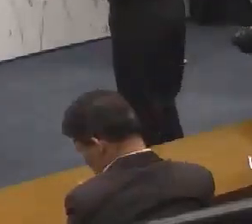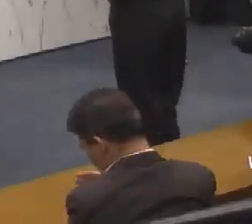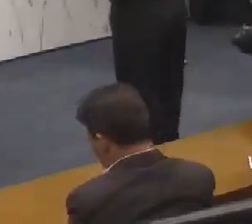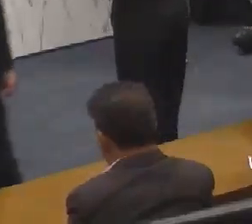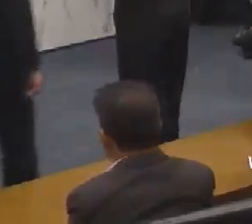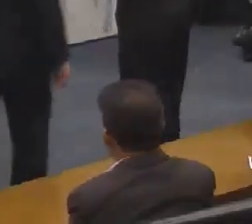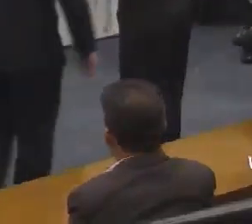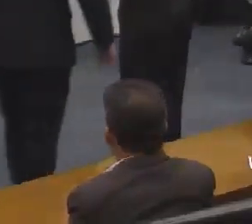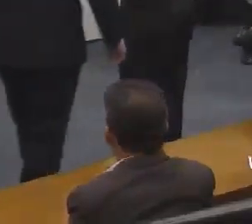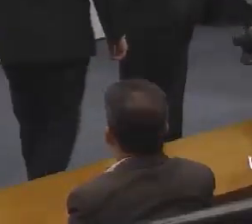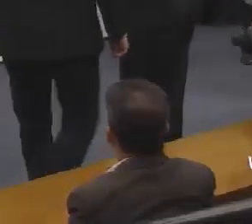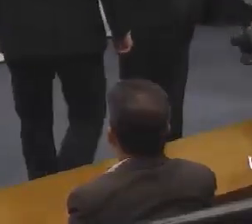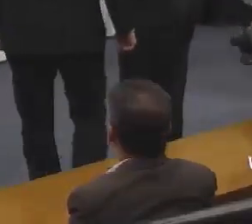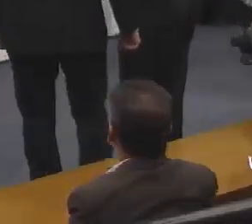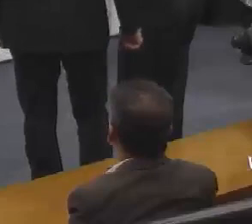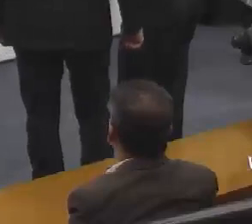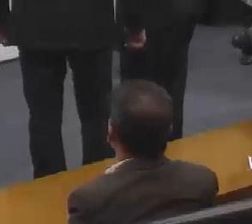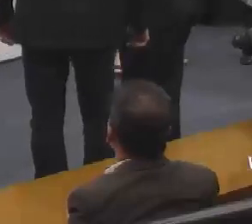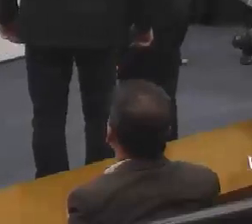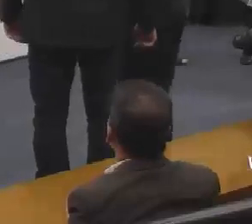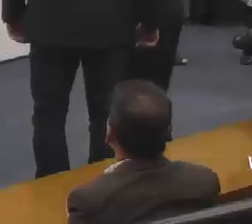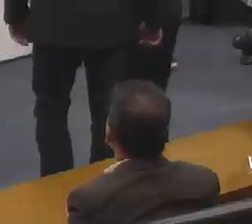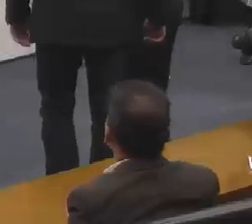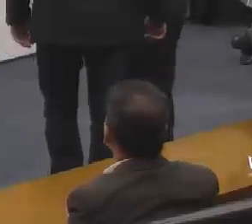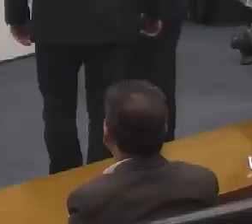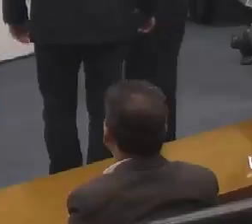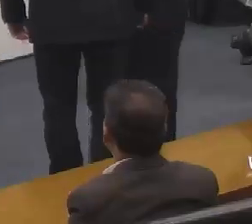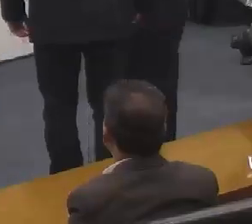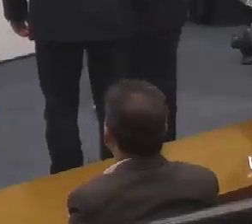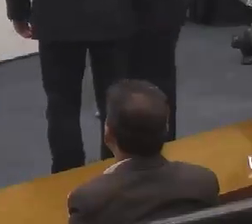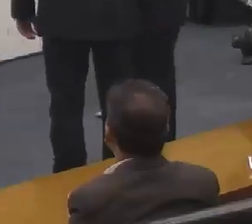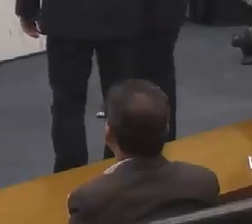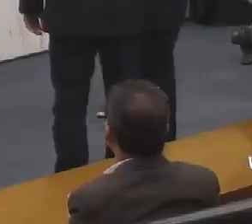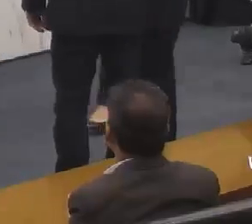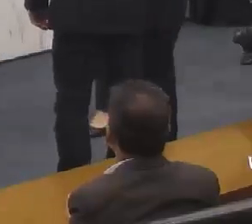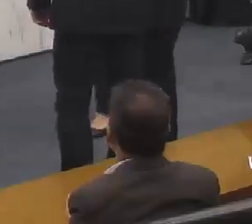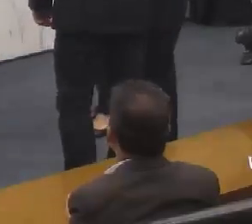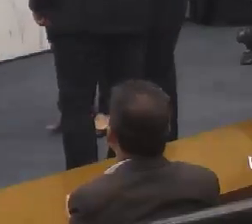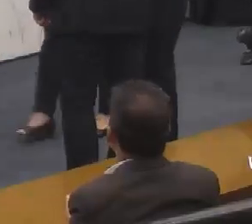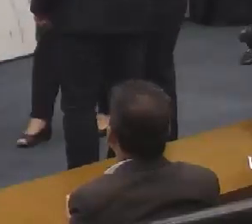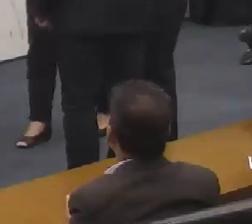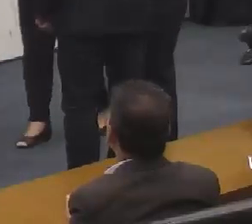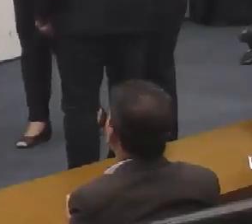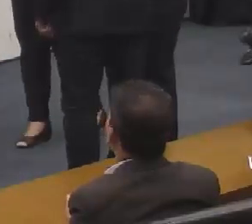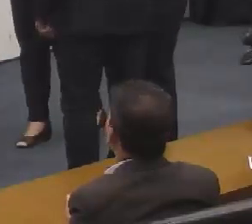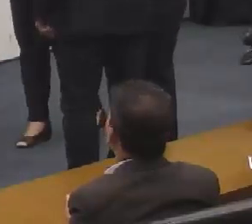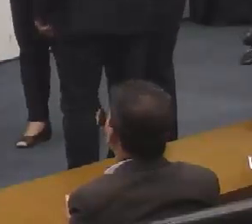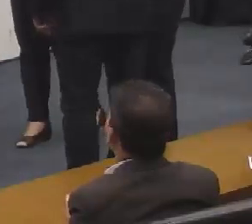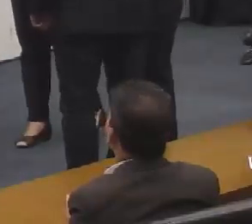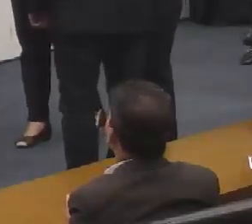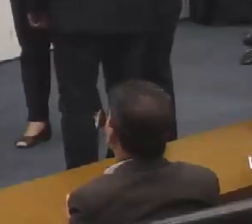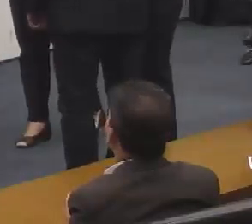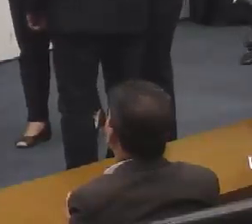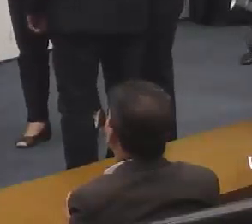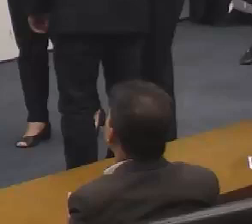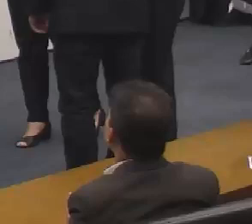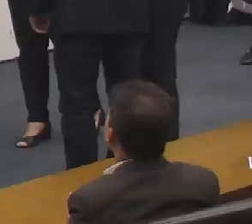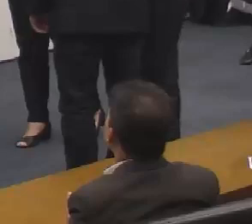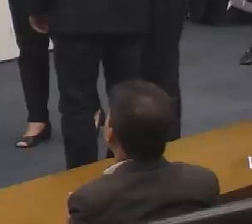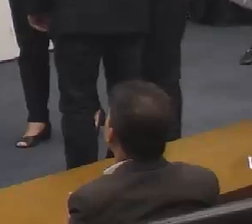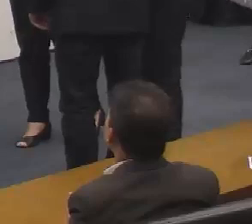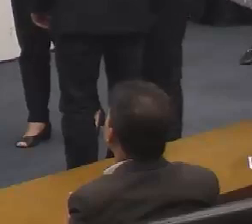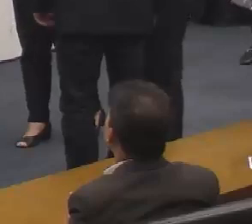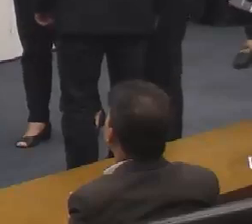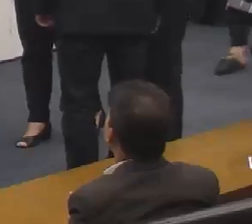espinho, você pode se arranhar. Bem ou mal existem, você pode